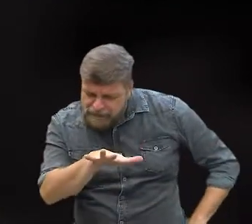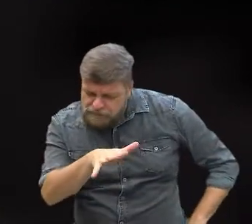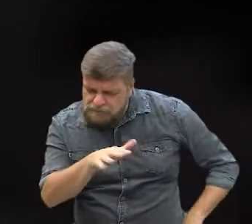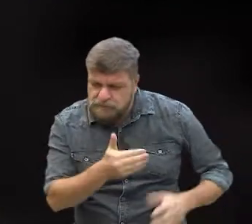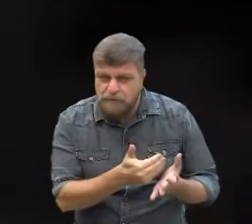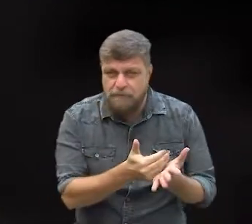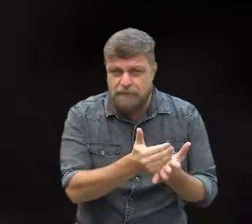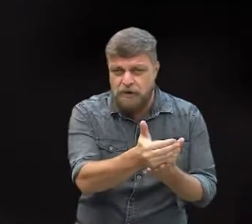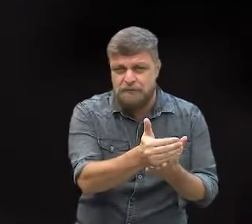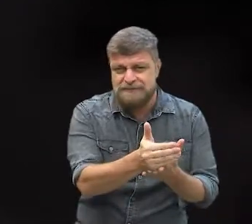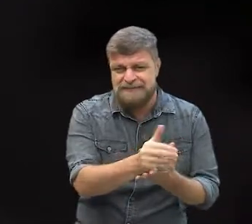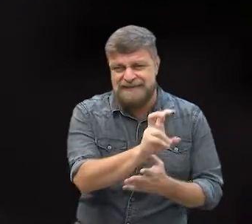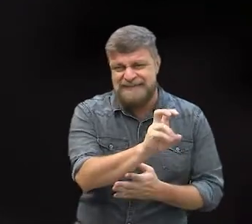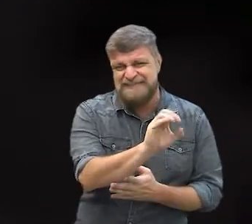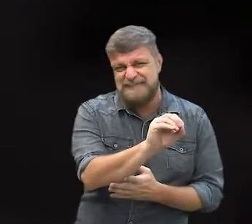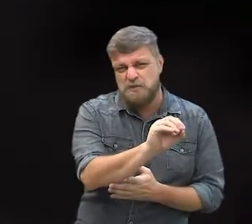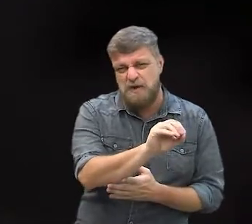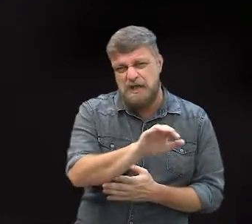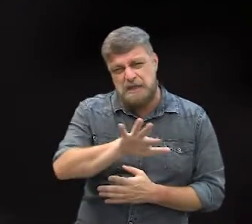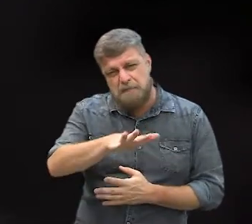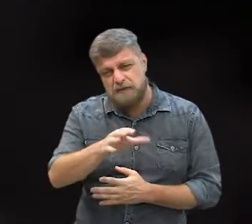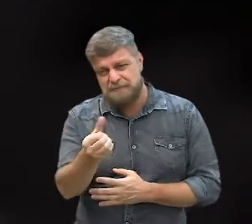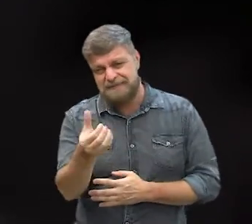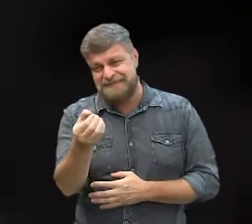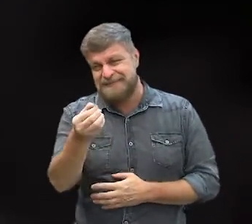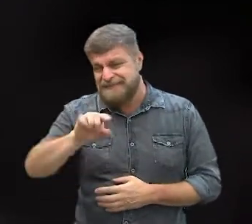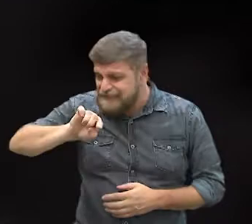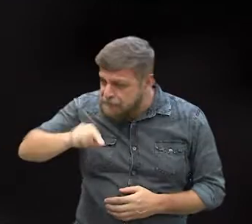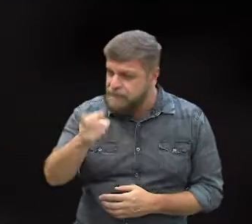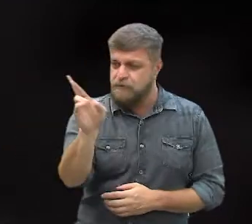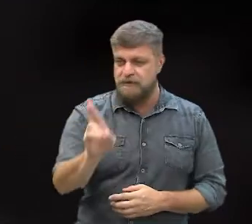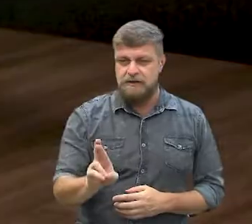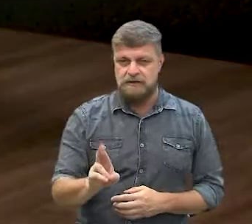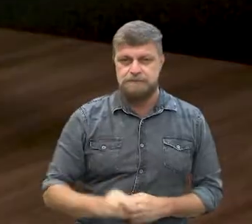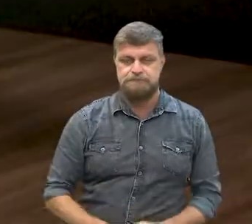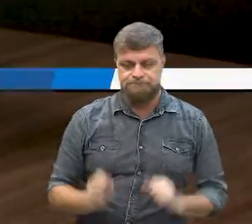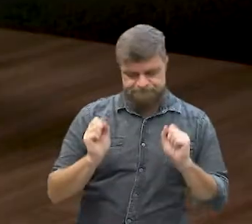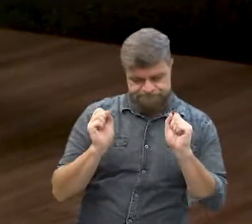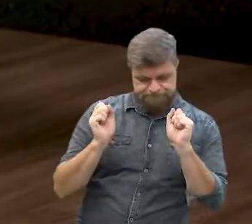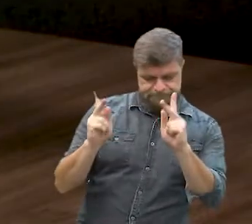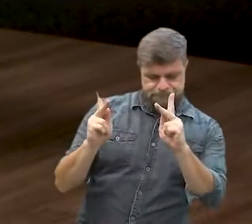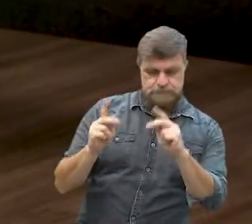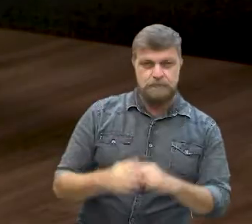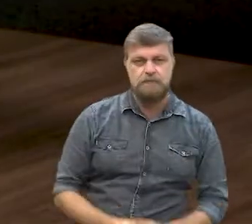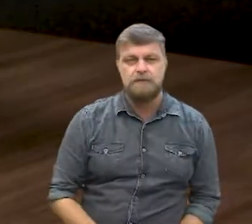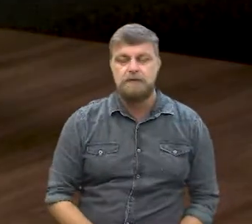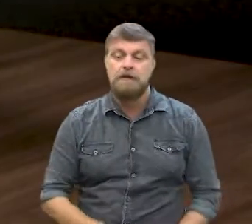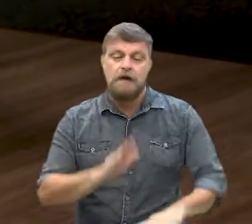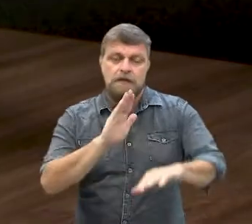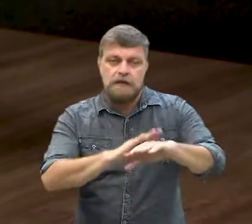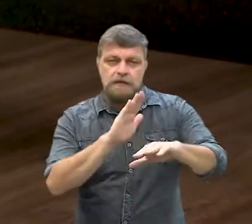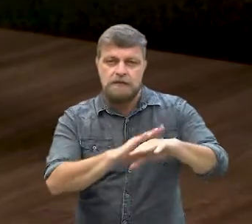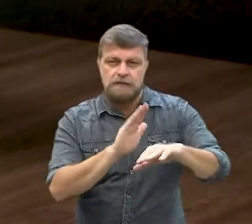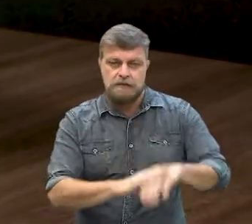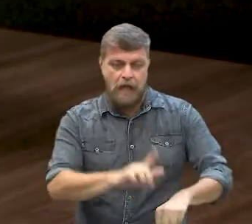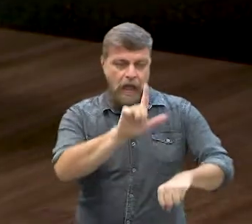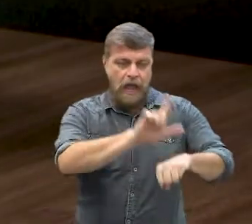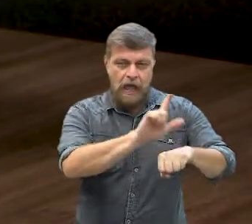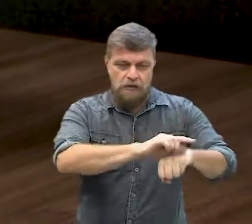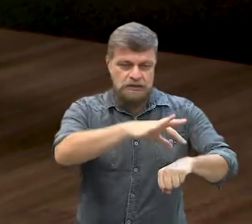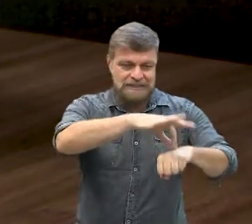aproximadamente, para começar, de 50 a 60 mil, não passou disso. Ok. E aí você montou a hamburgueria